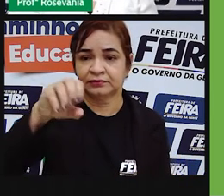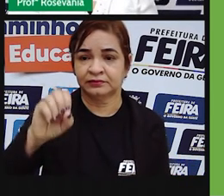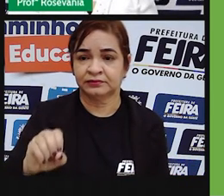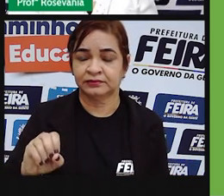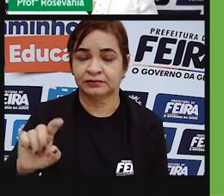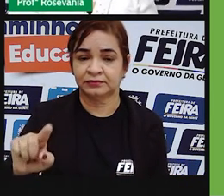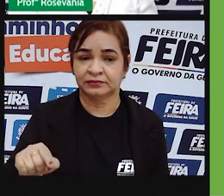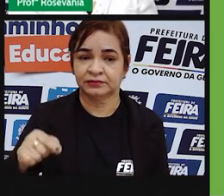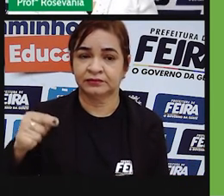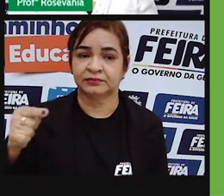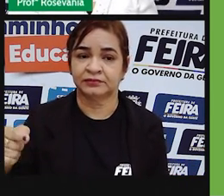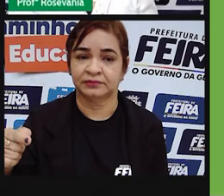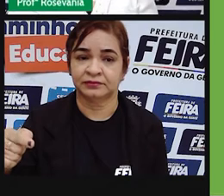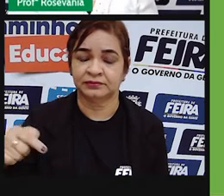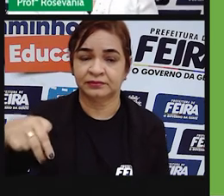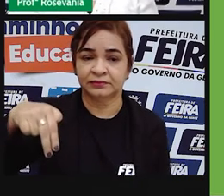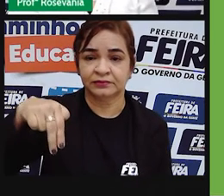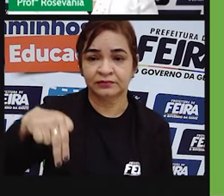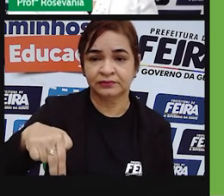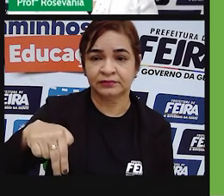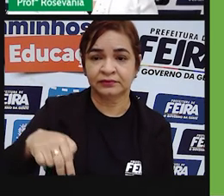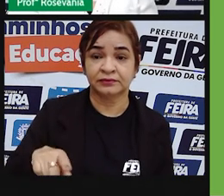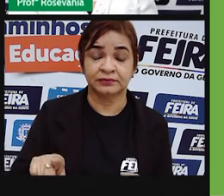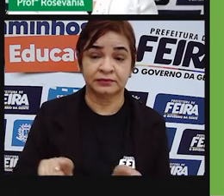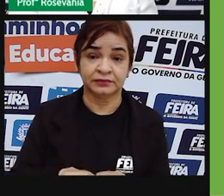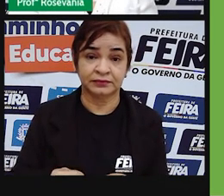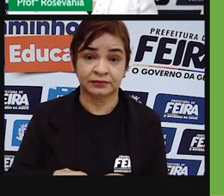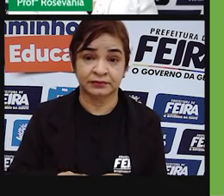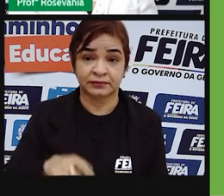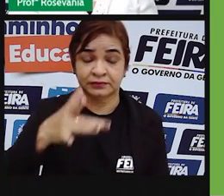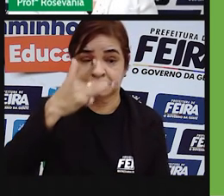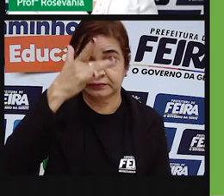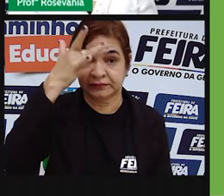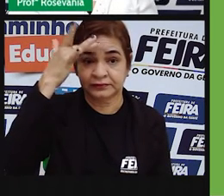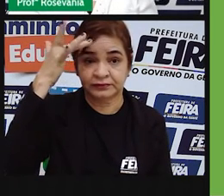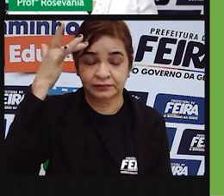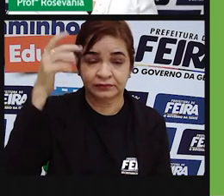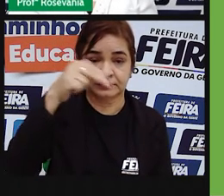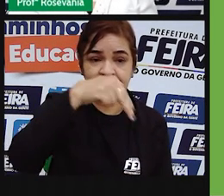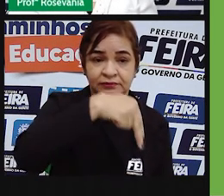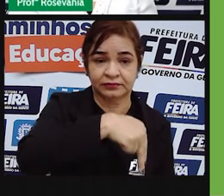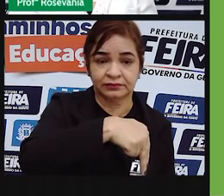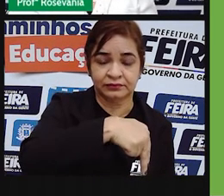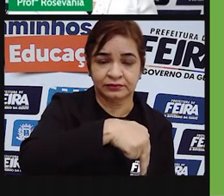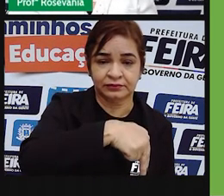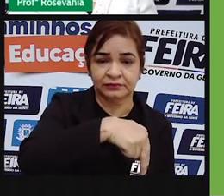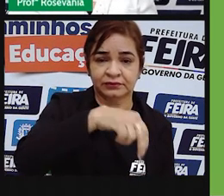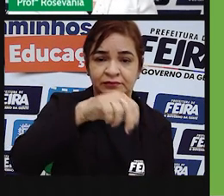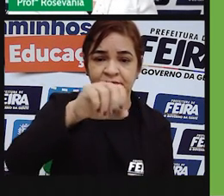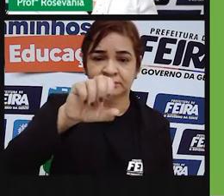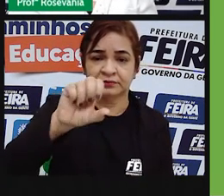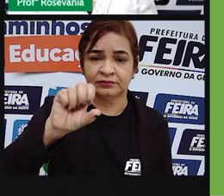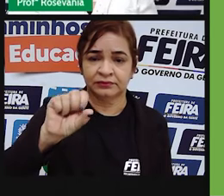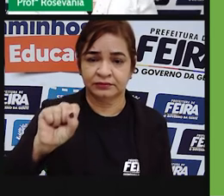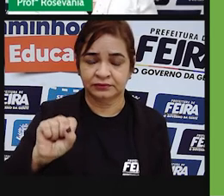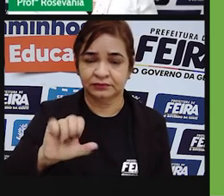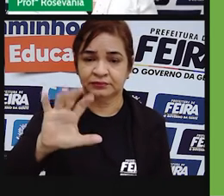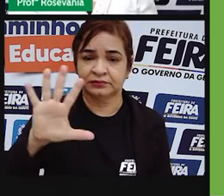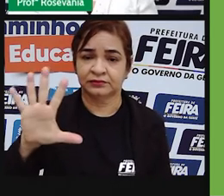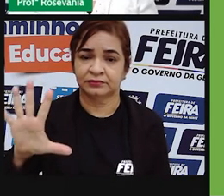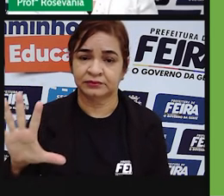para a região norte e também parte das pessoas que migraram do Nordeste para a região sudeste também